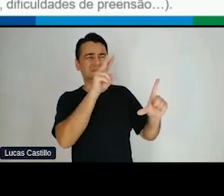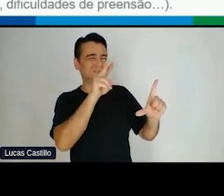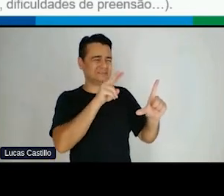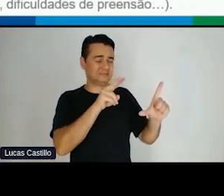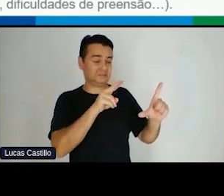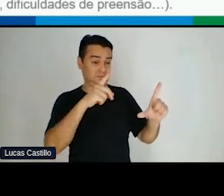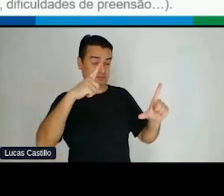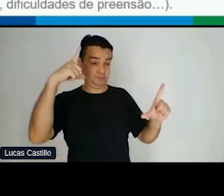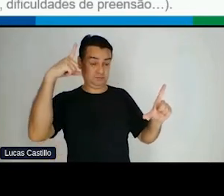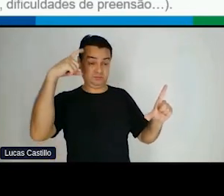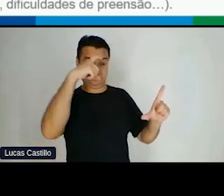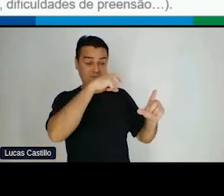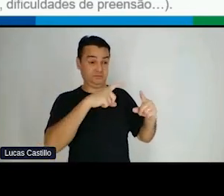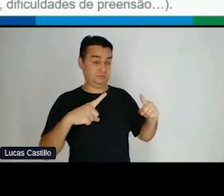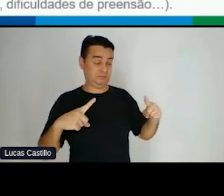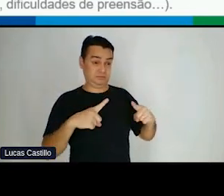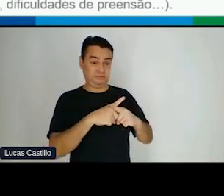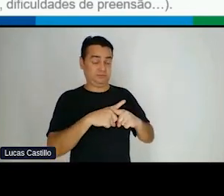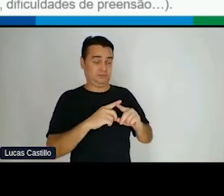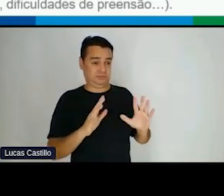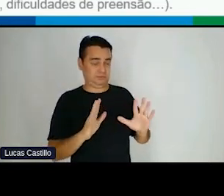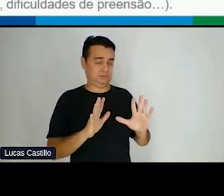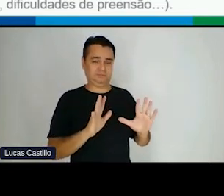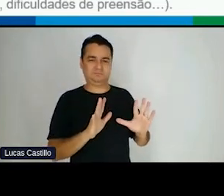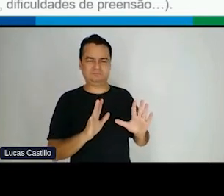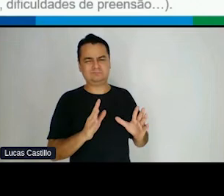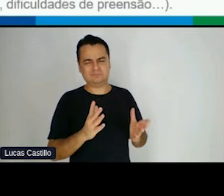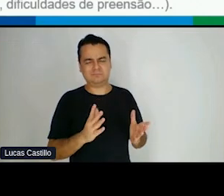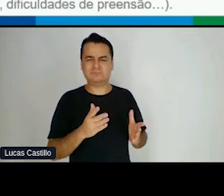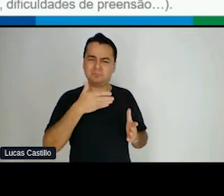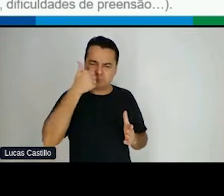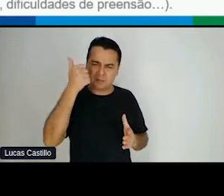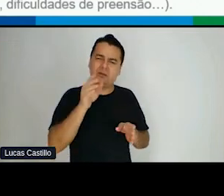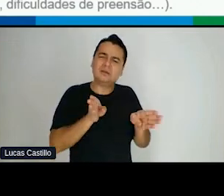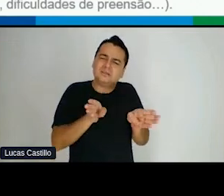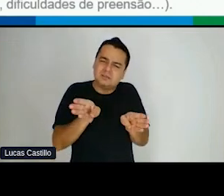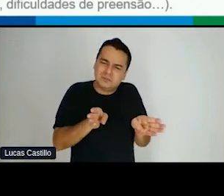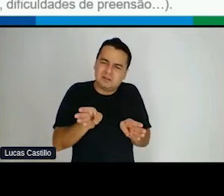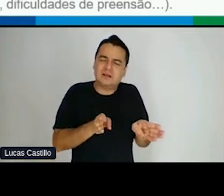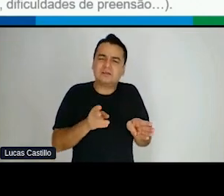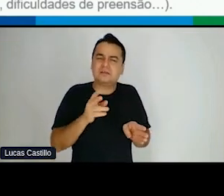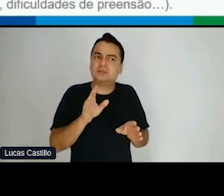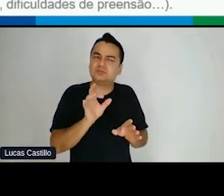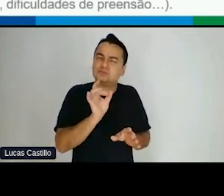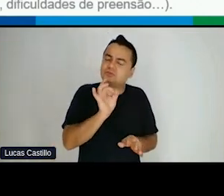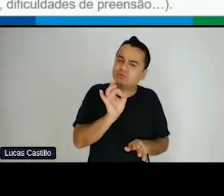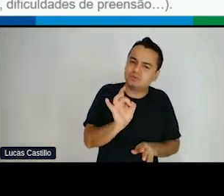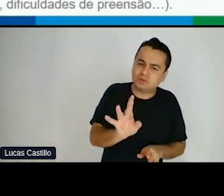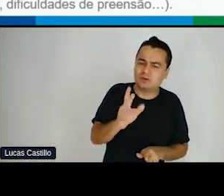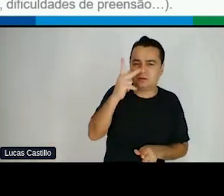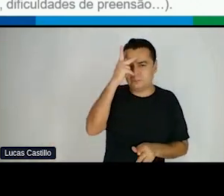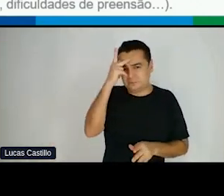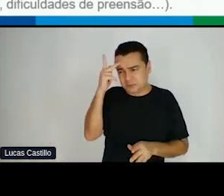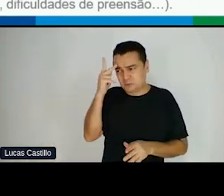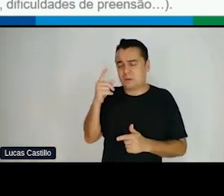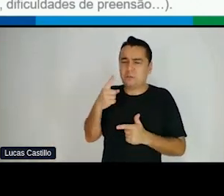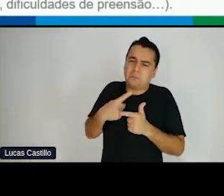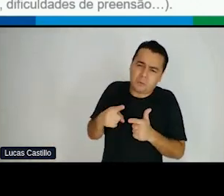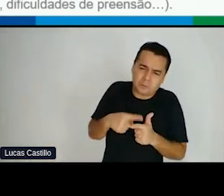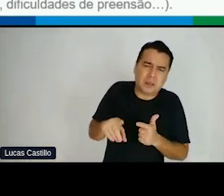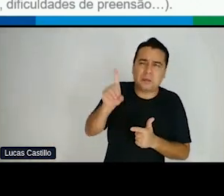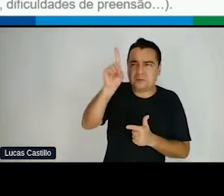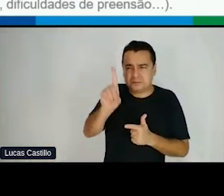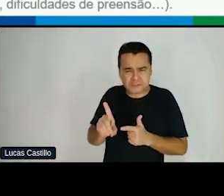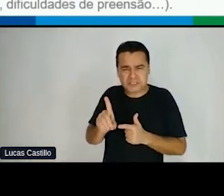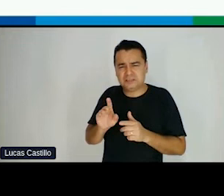muito importante para a gente pensar o próximo ponto, de que acessibilidade não é para pessoas que estão com algum problema de